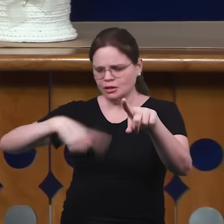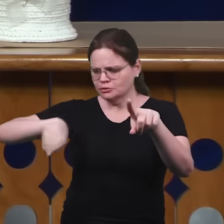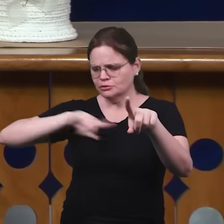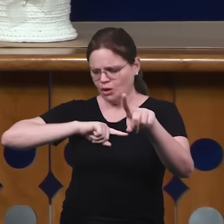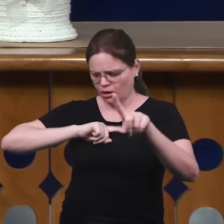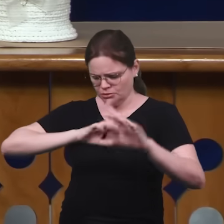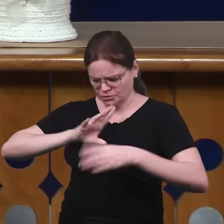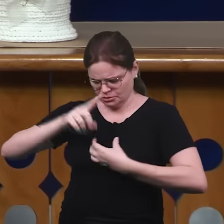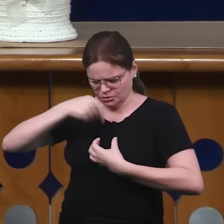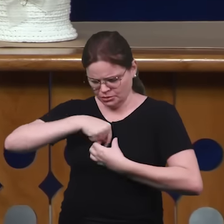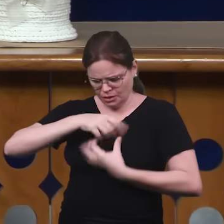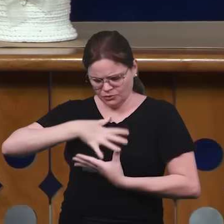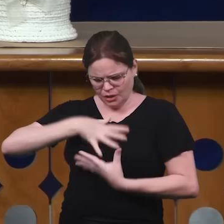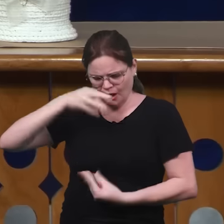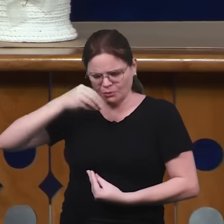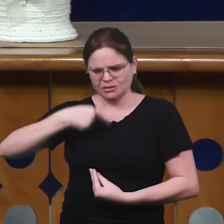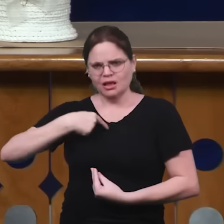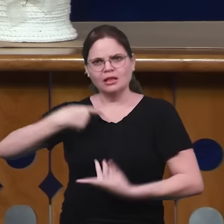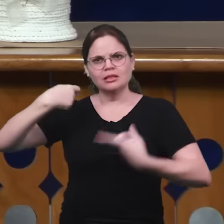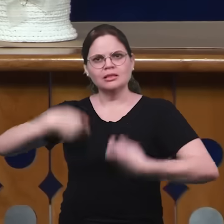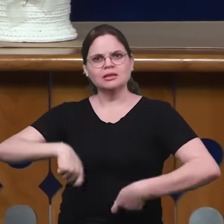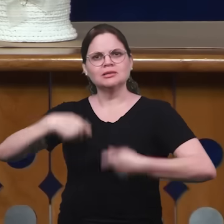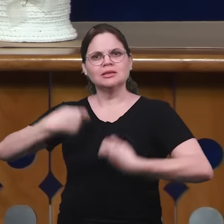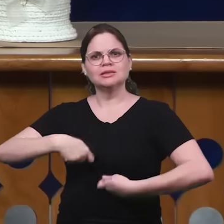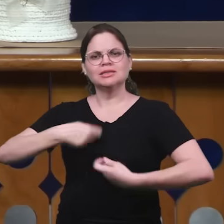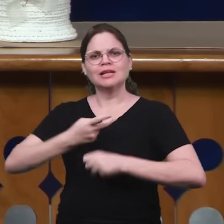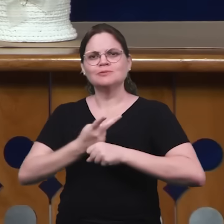interior essa sede, porque a nossa